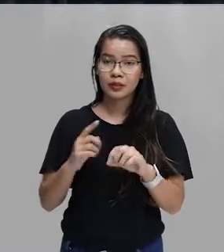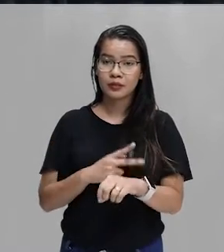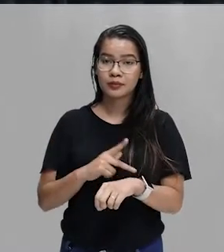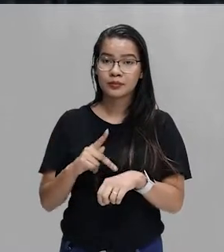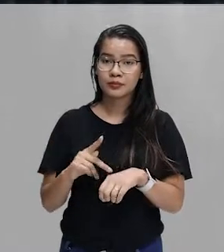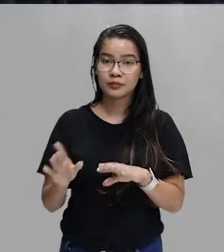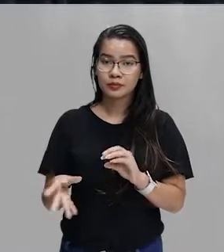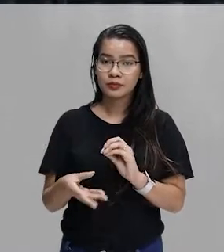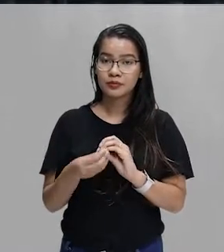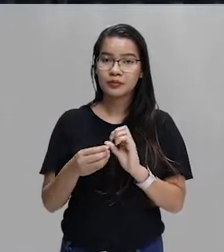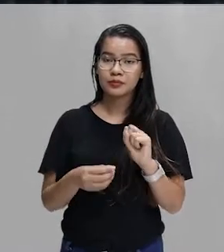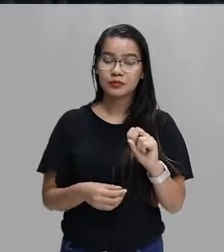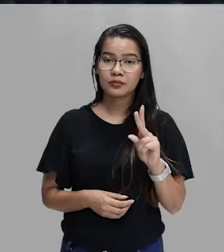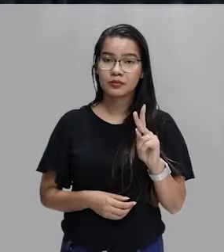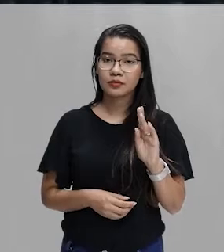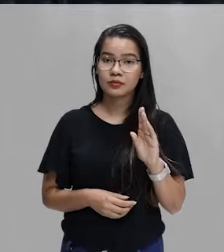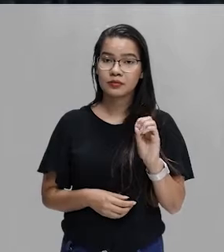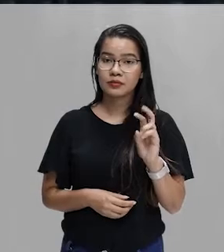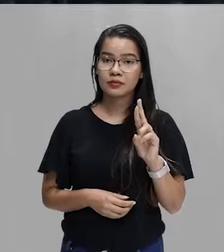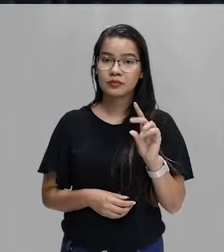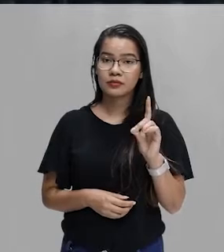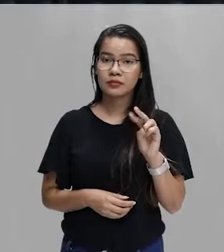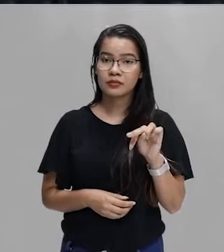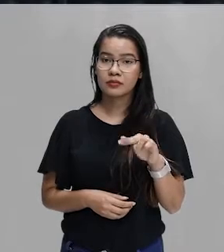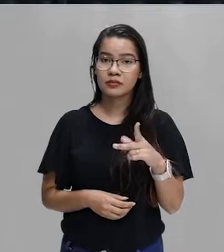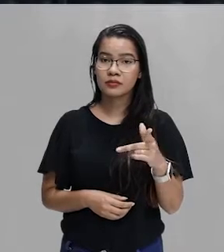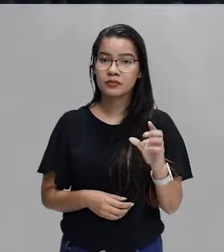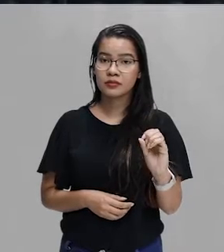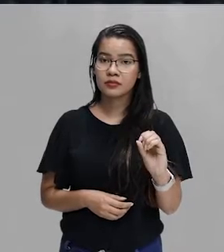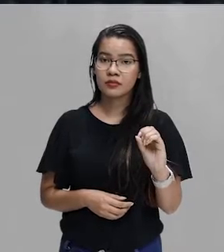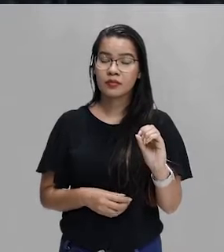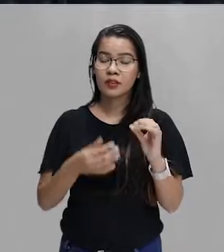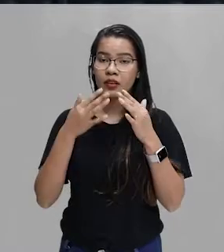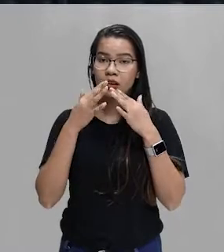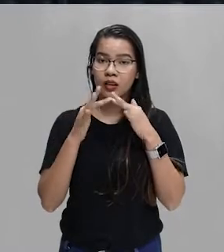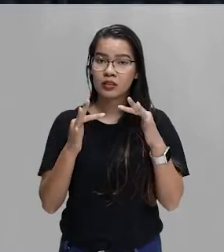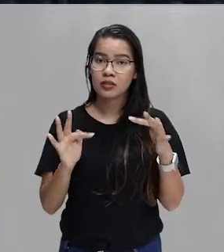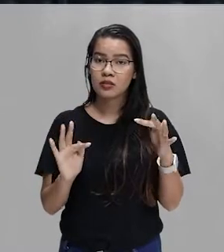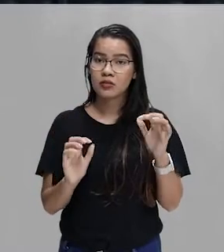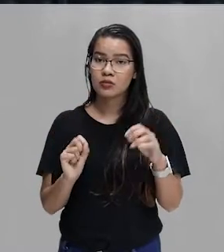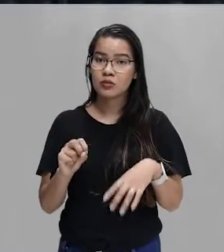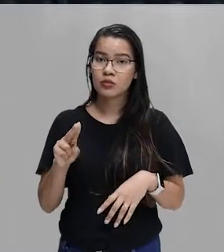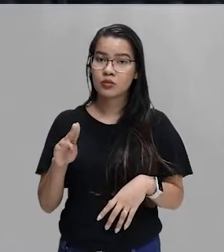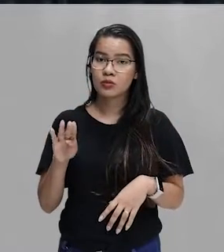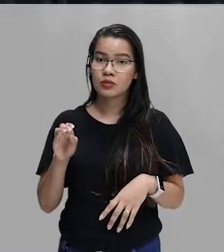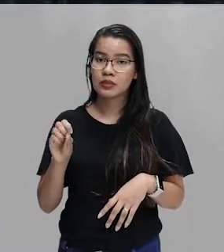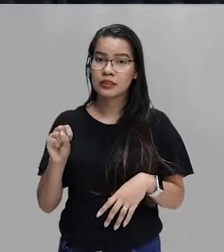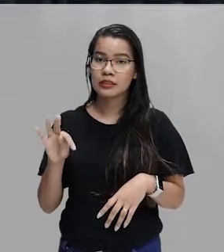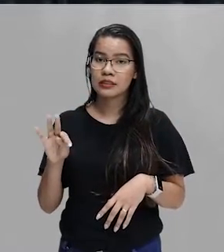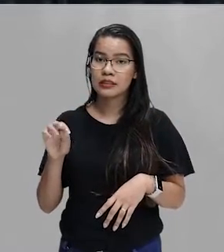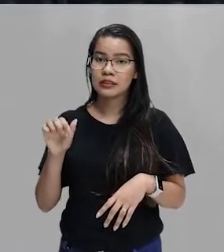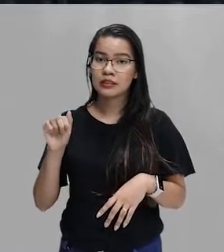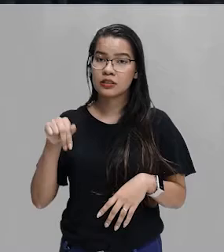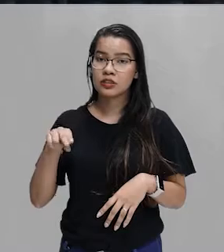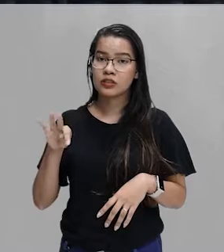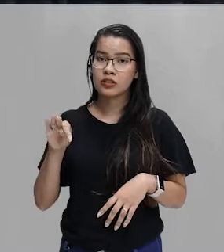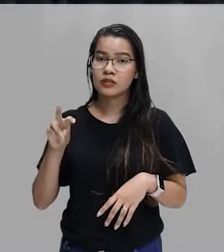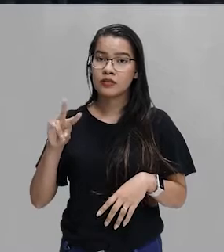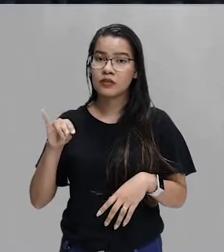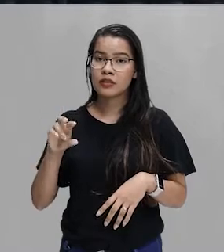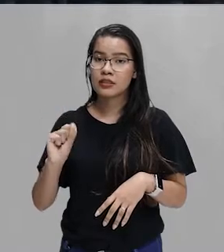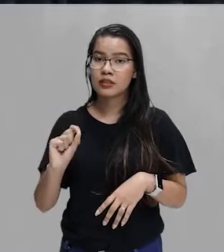por subordinação, orações substantivas, aquelas que funcionam como